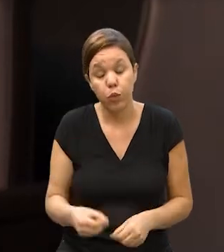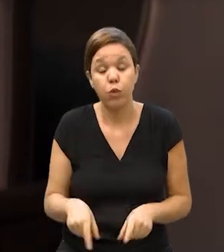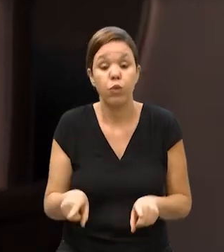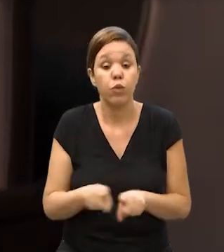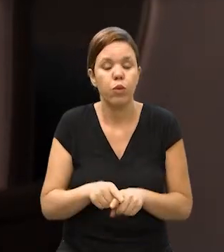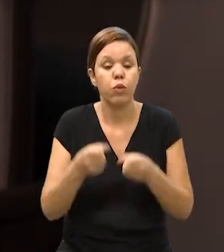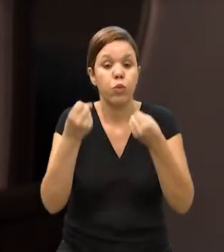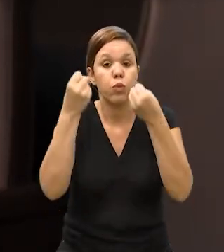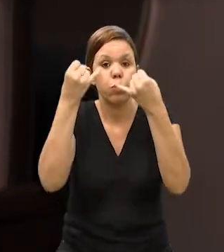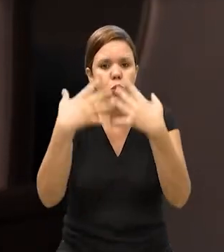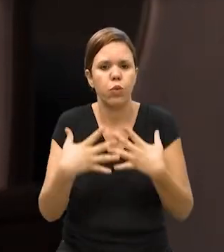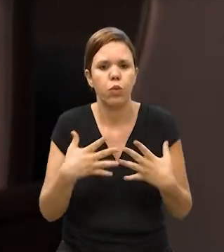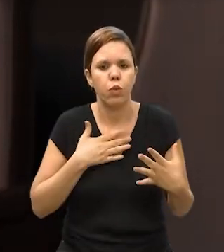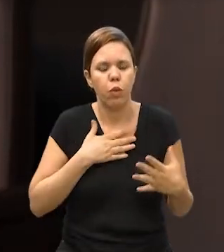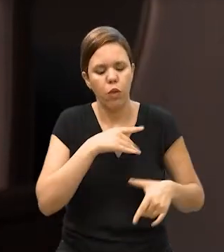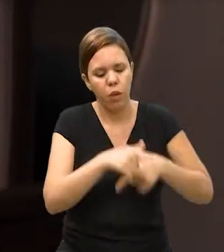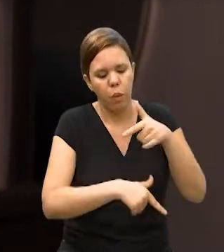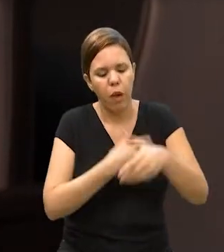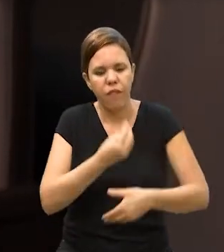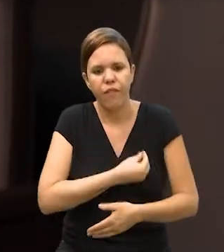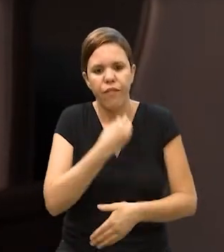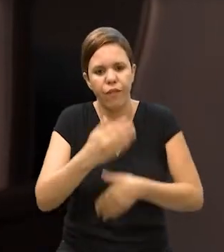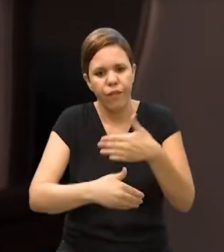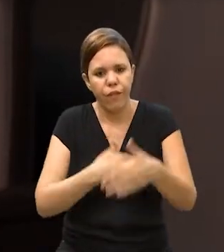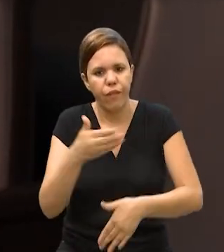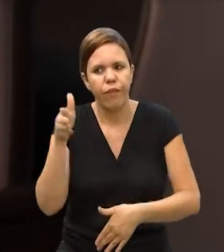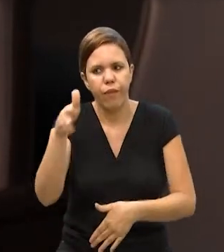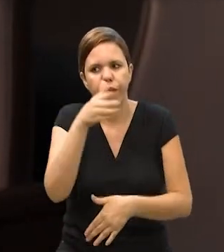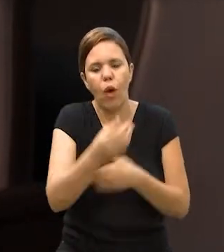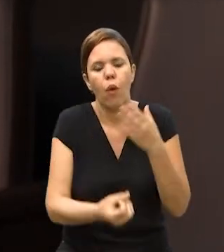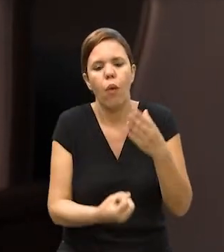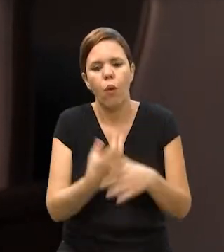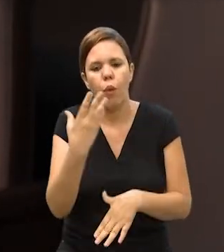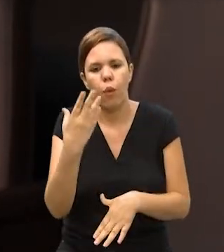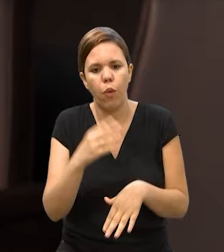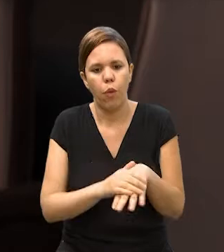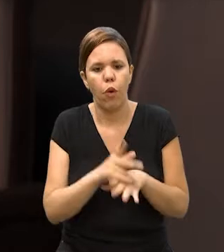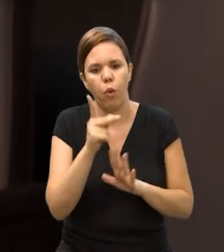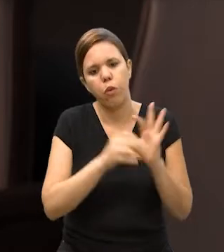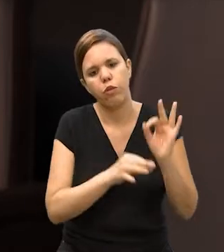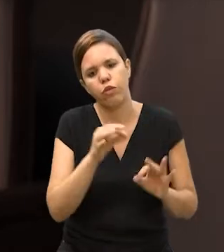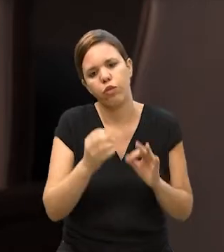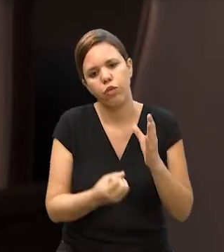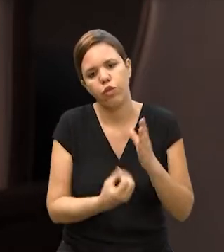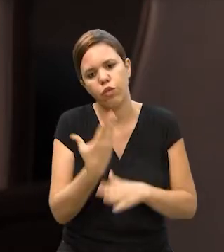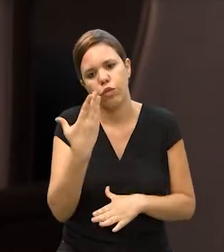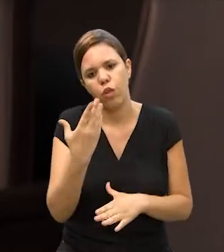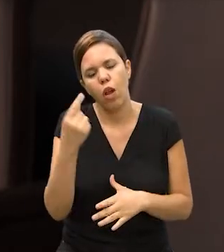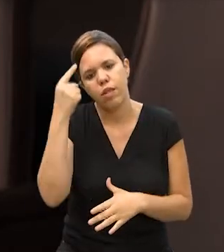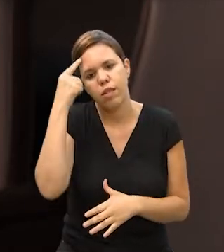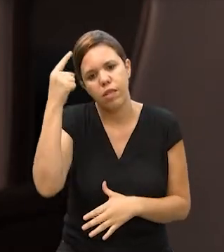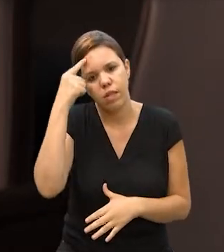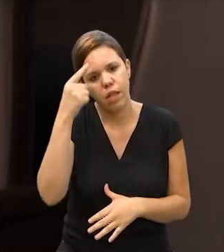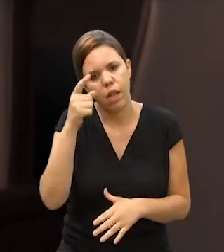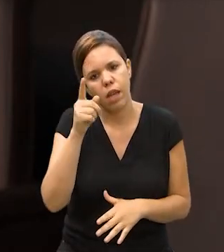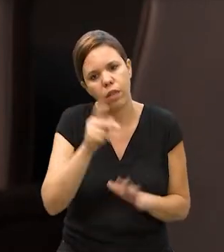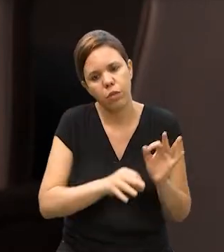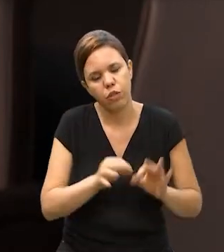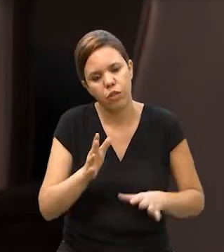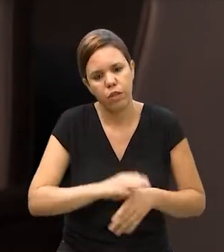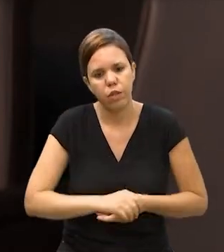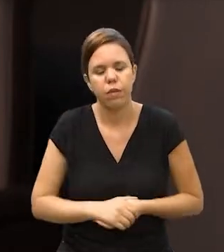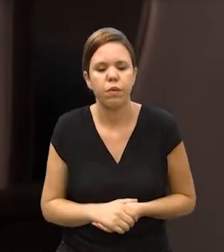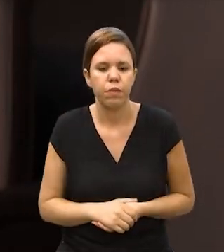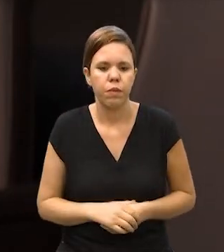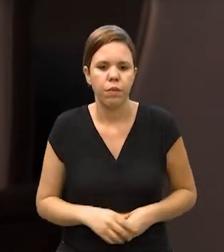pouco da minha rotina, como é que surgem, né, os projetos, como é que surgem as ideias dos projetos. Acho que vai